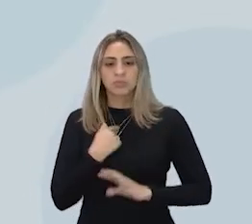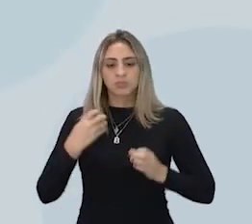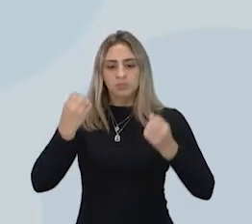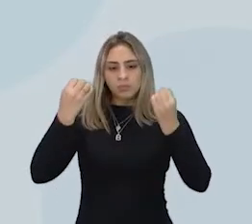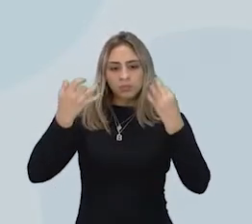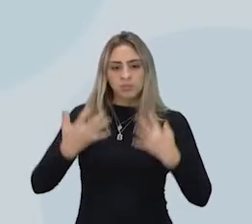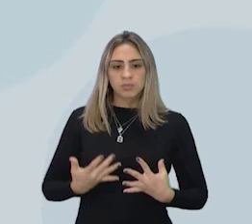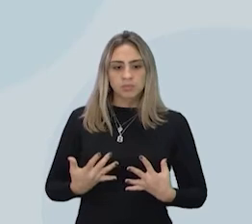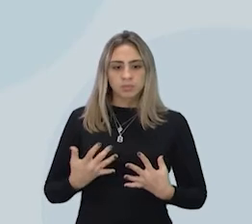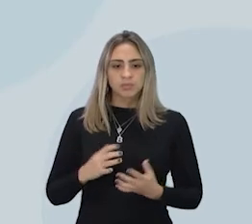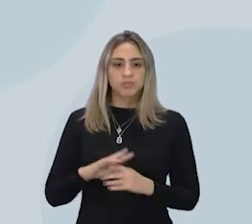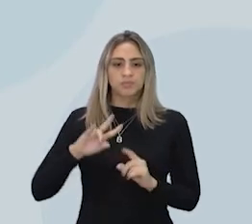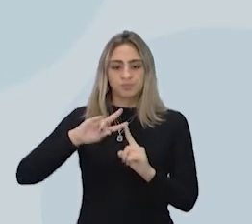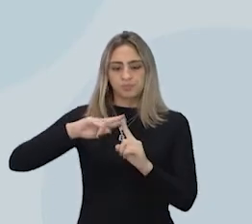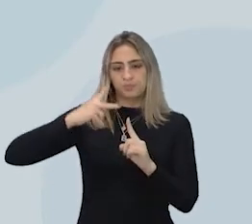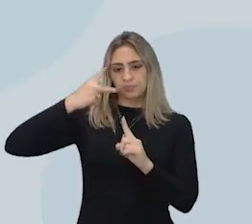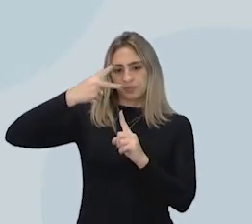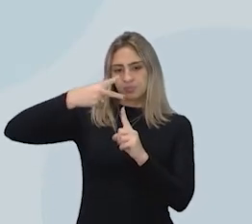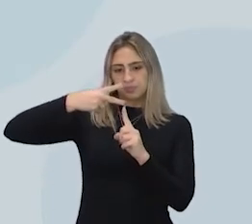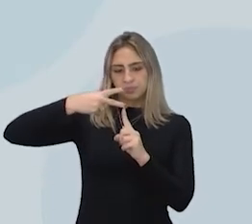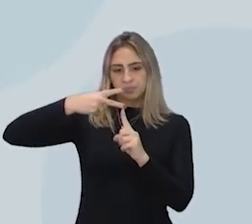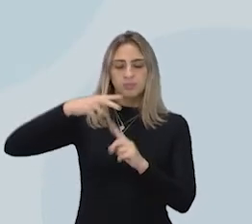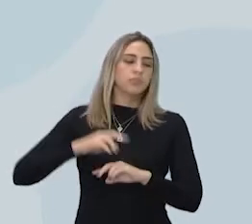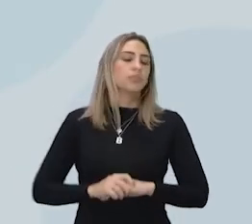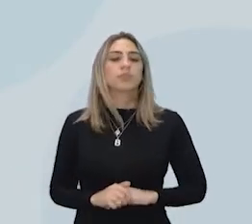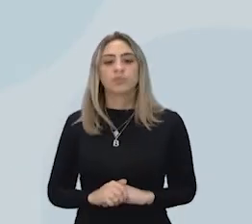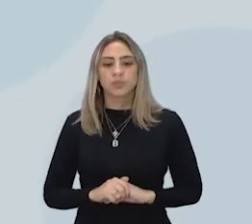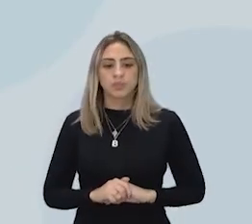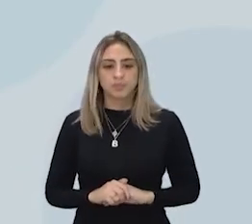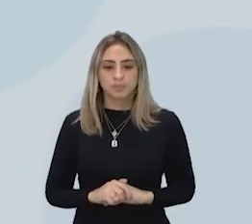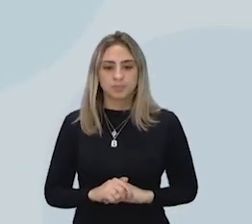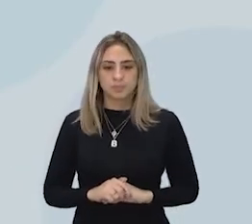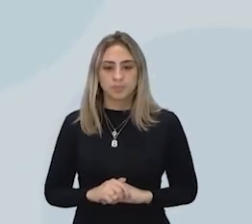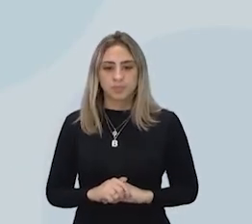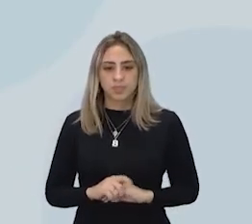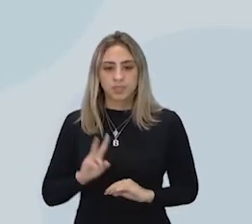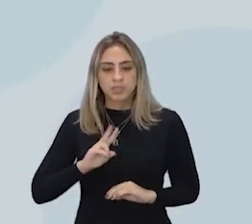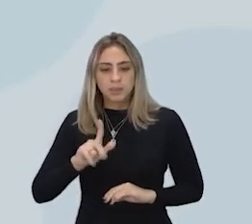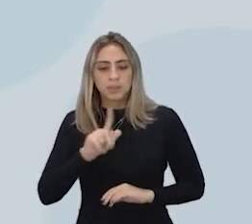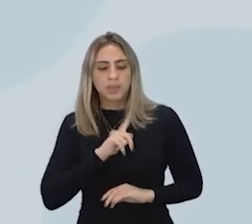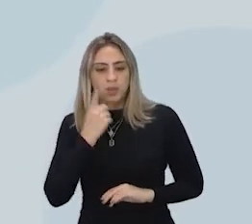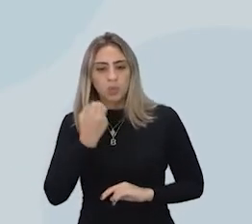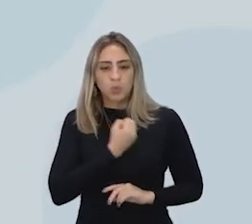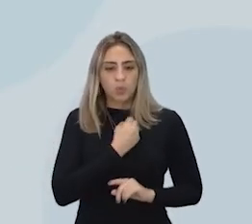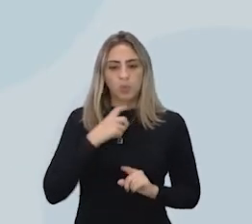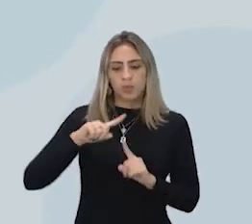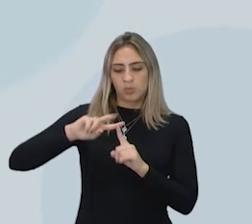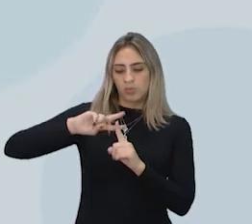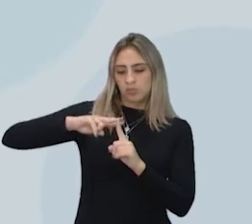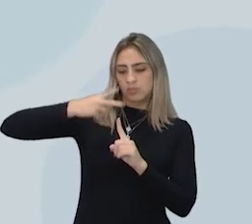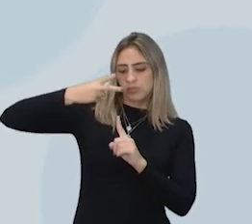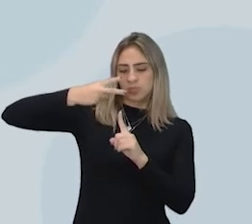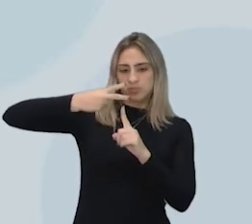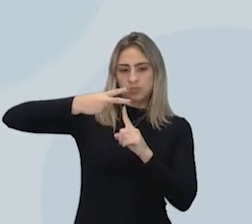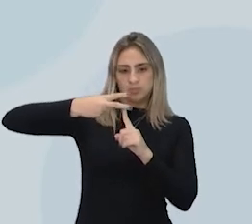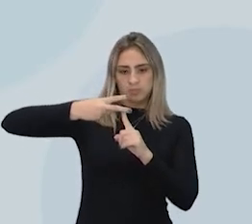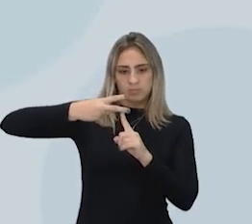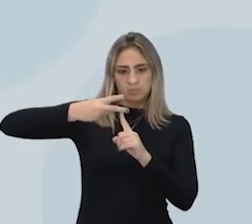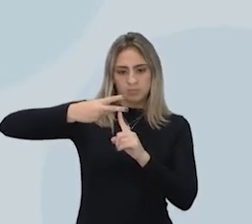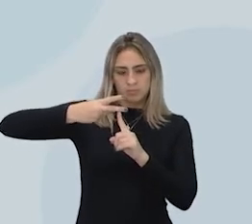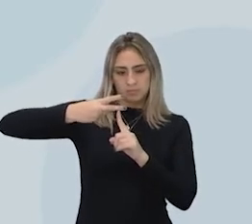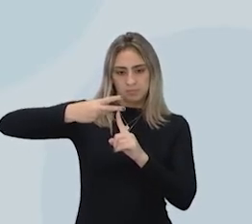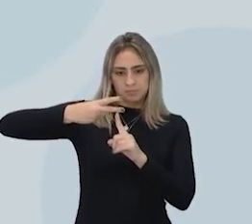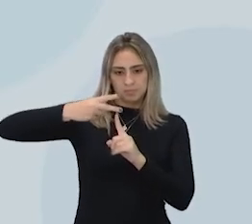funções exponenciais, que são aquelas funções que têm um expoente, né, aqui